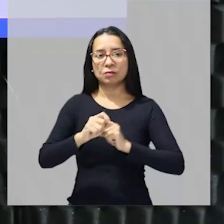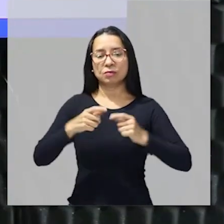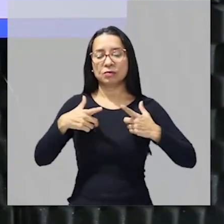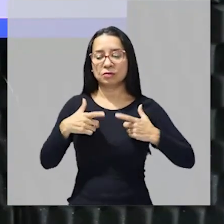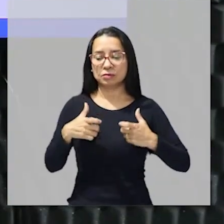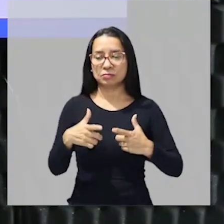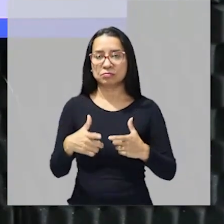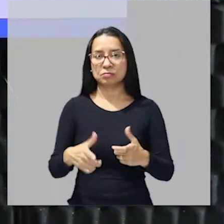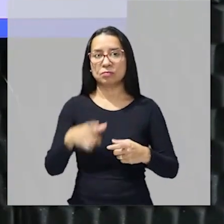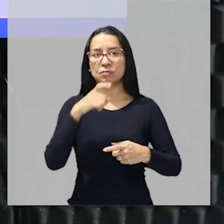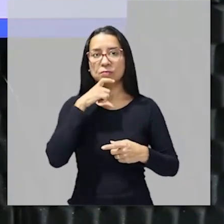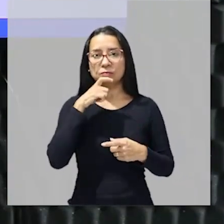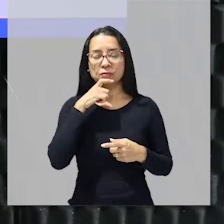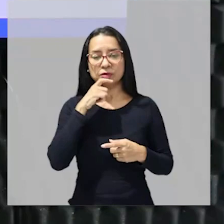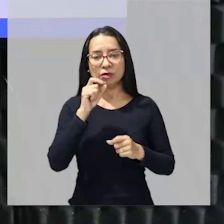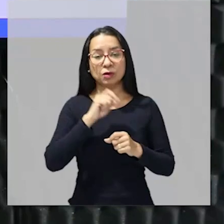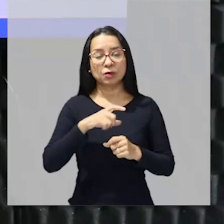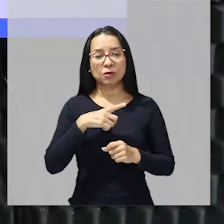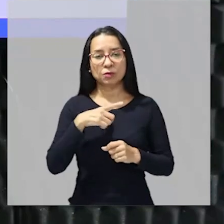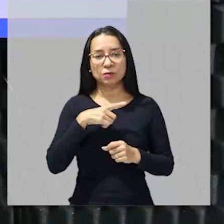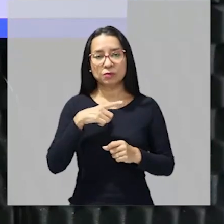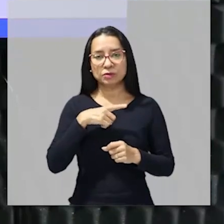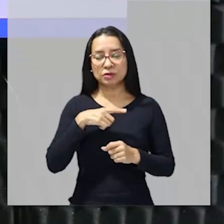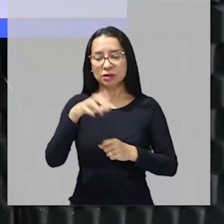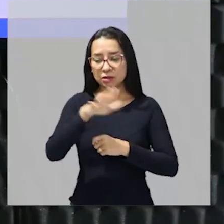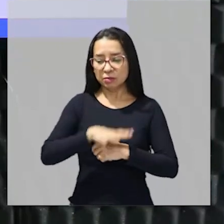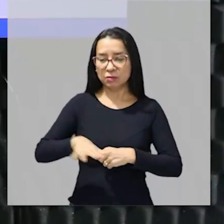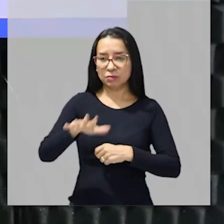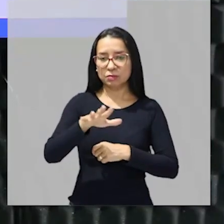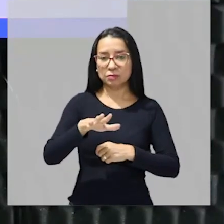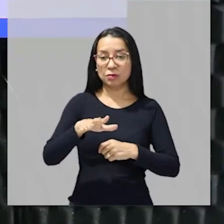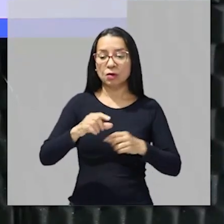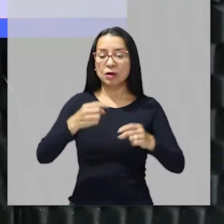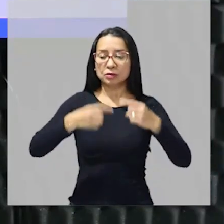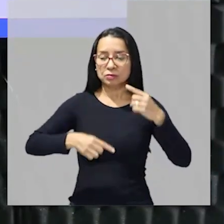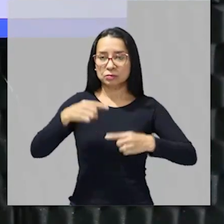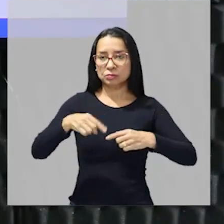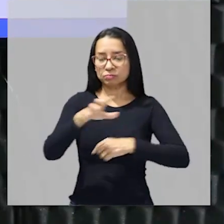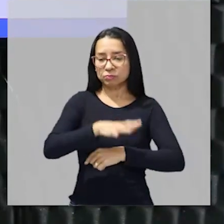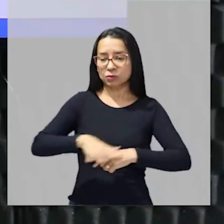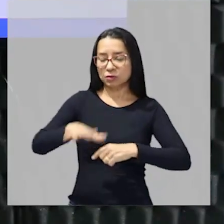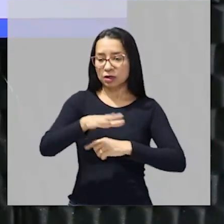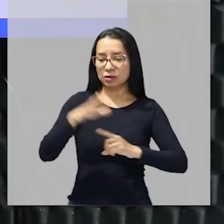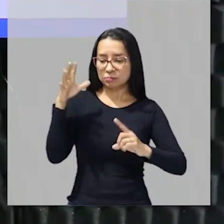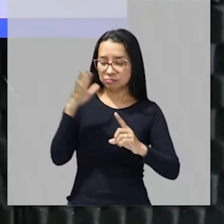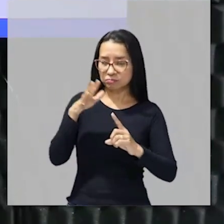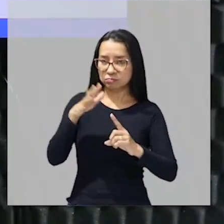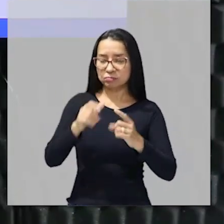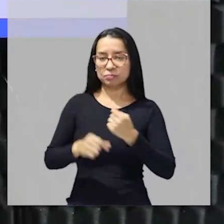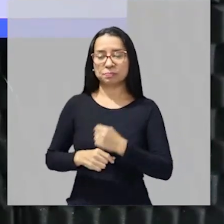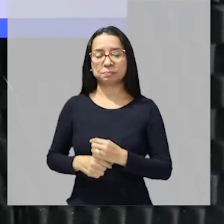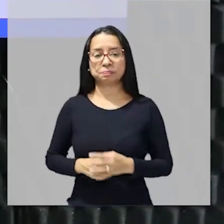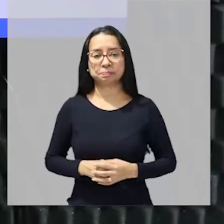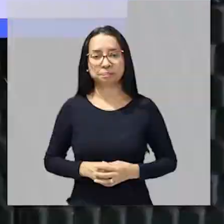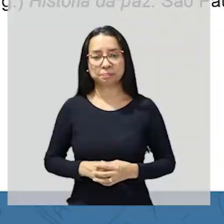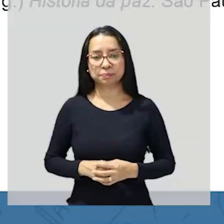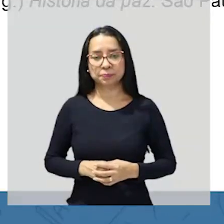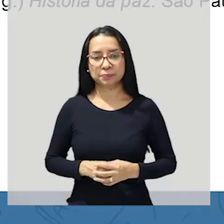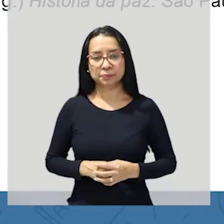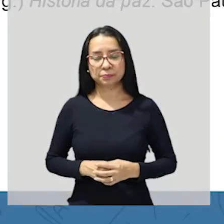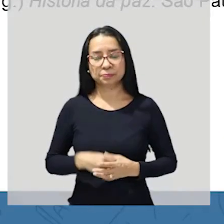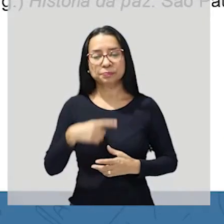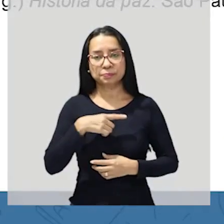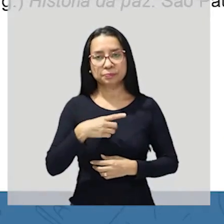guerra. O que você tem aí é uma disputa por área de influência, resposta à letra B de bola. Aí nós temos aqui a terceira questão,